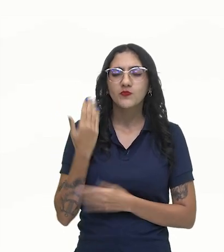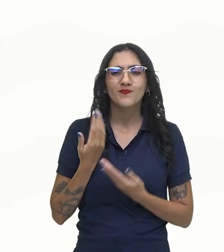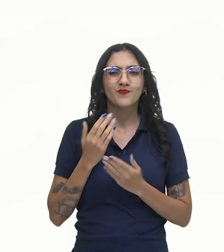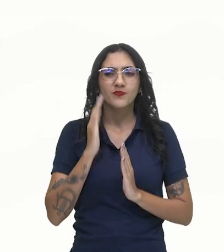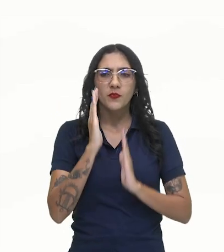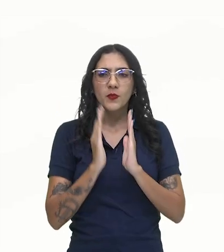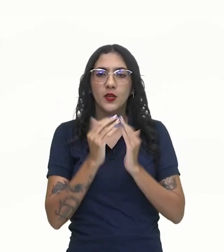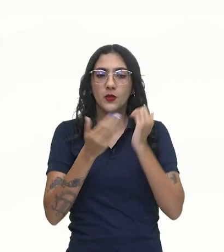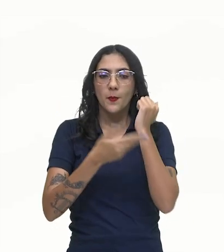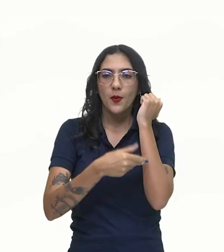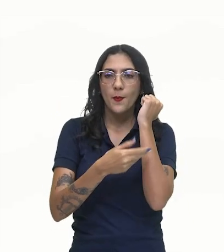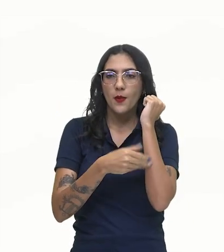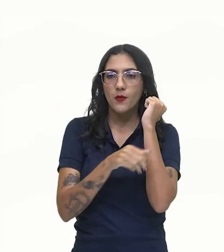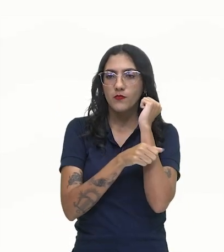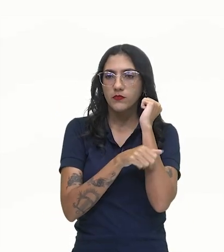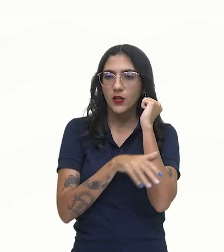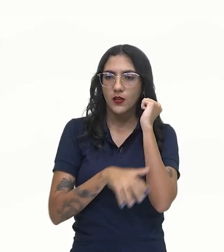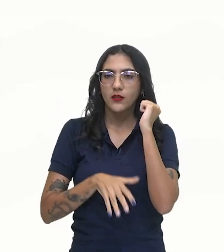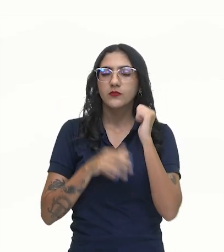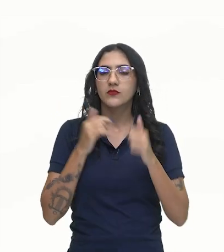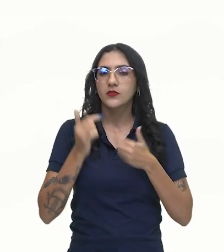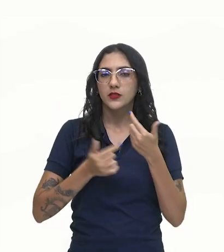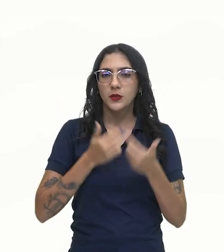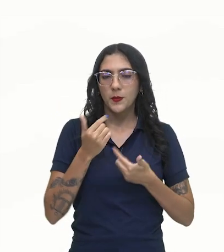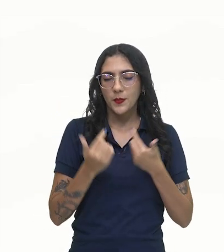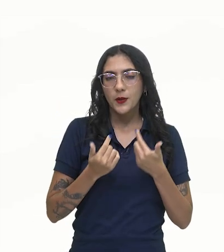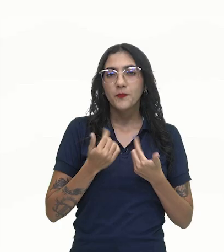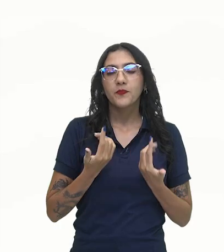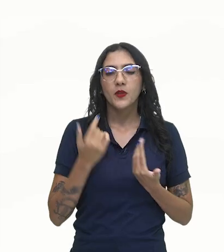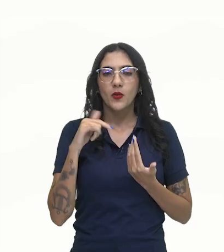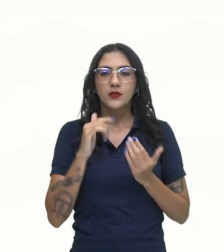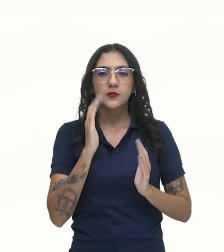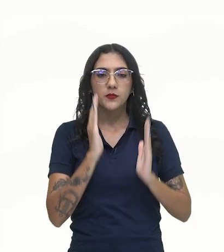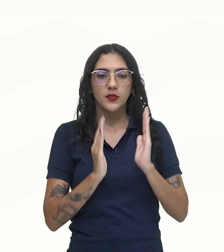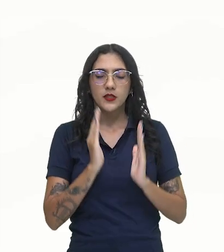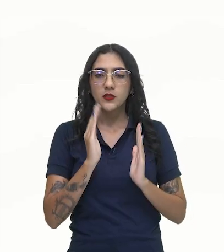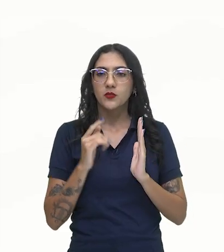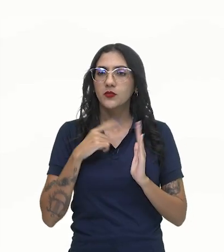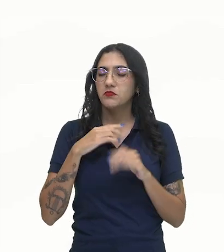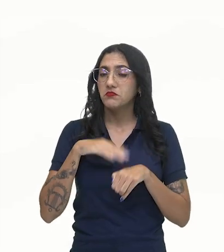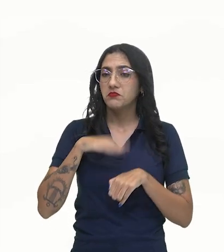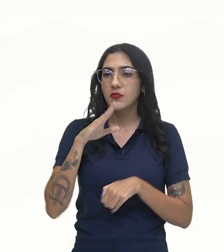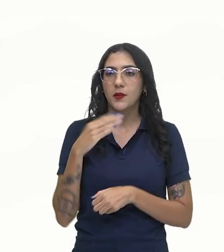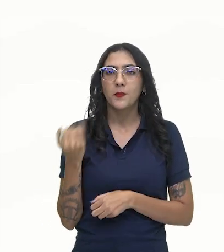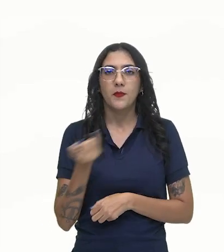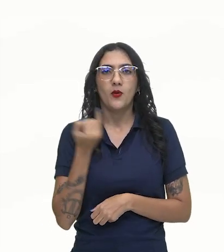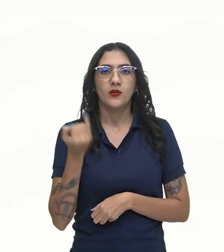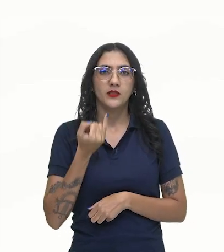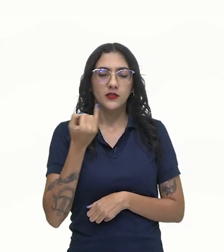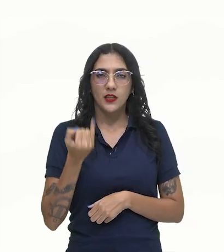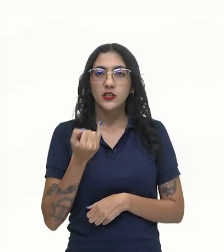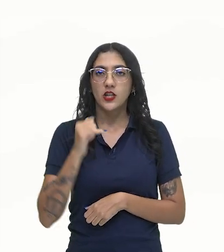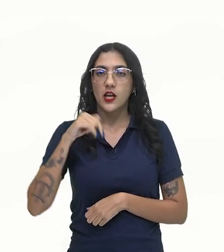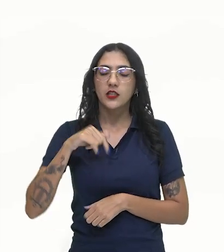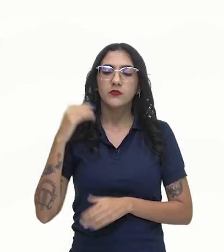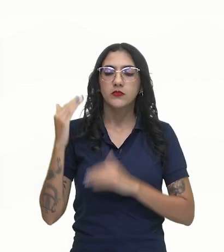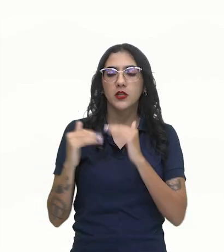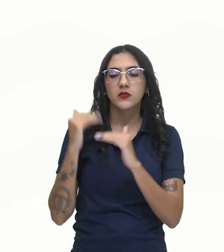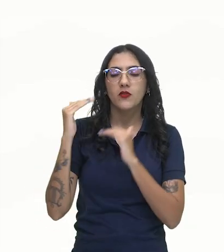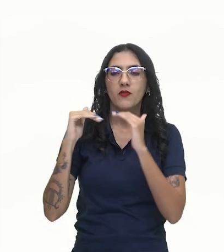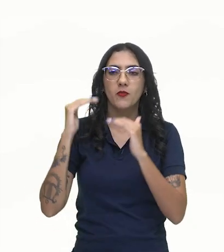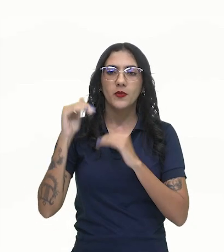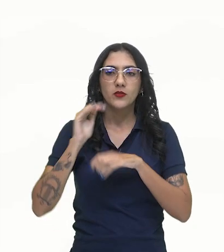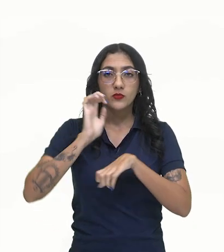no período da borracha. O período da borracha foi um dos períodos mais importantes no desenvolvimento